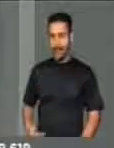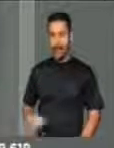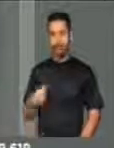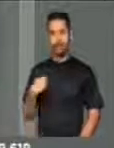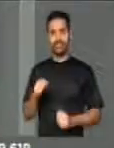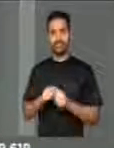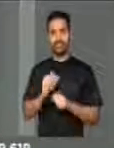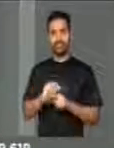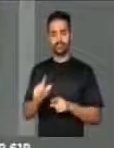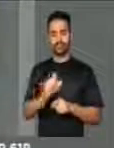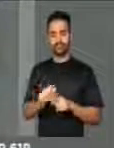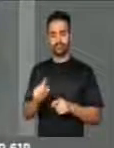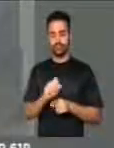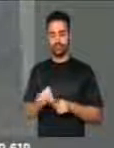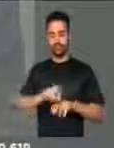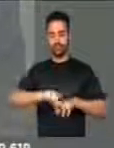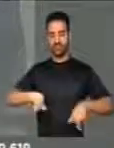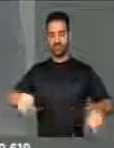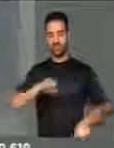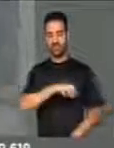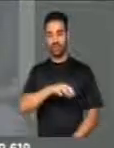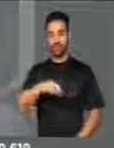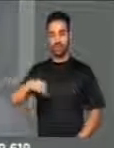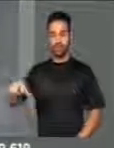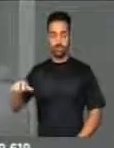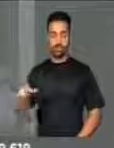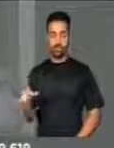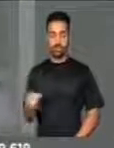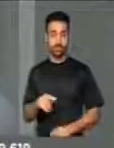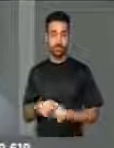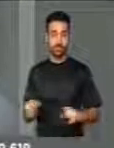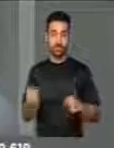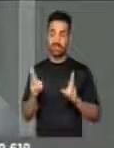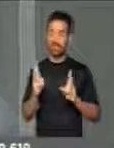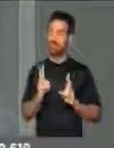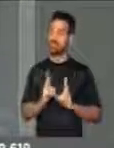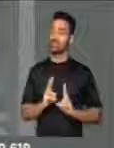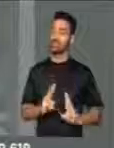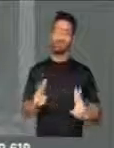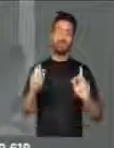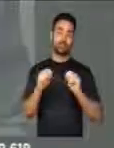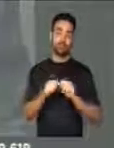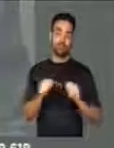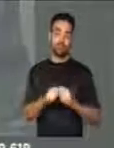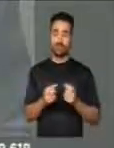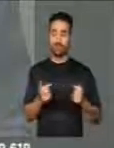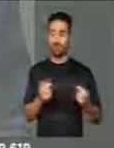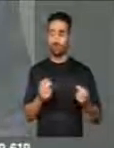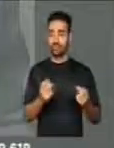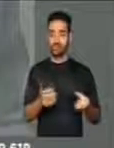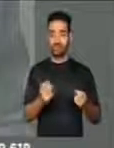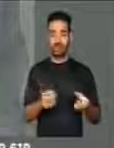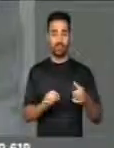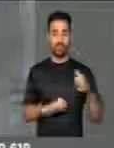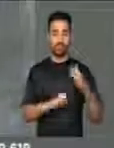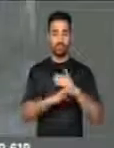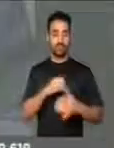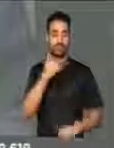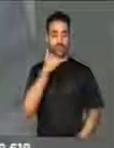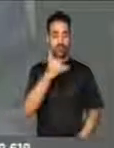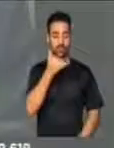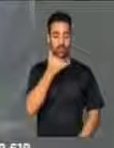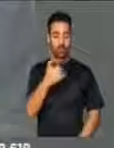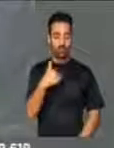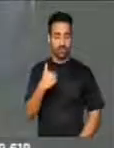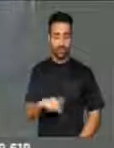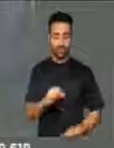os investimentos em diversas áreas. Como sempre se fez na venda das teles, etc. Não há